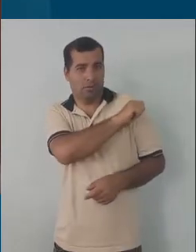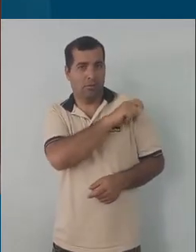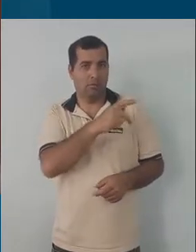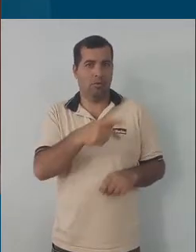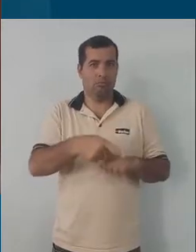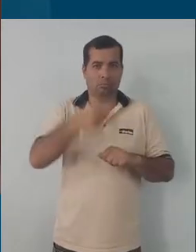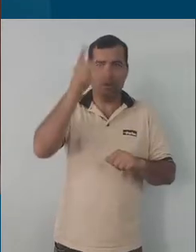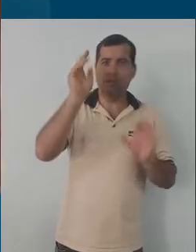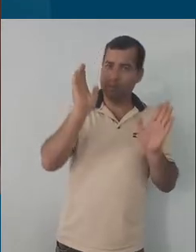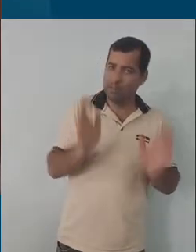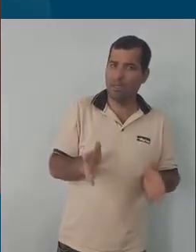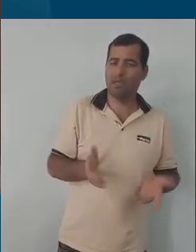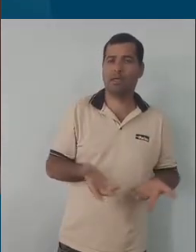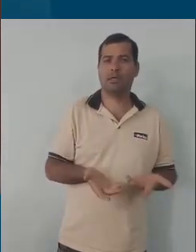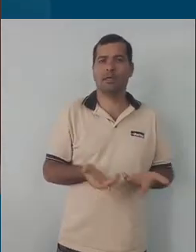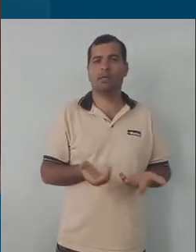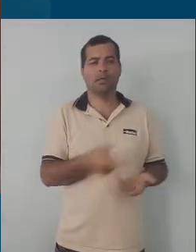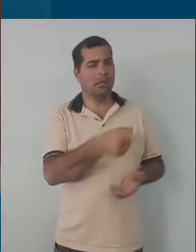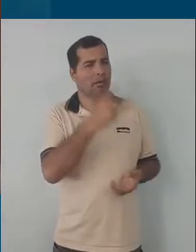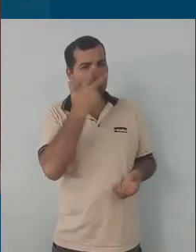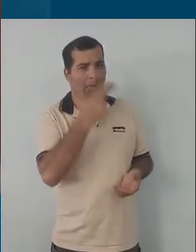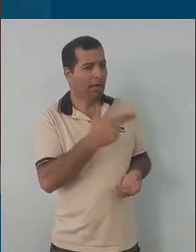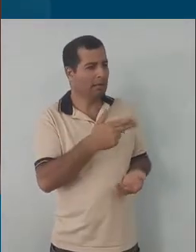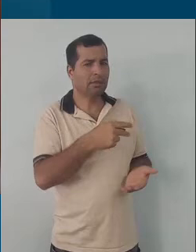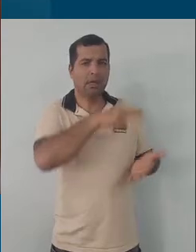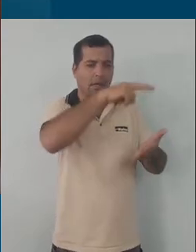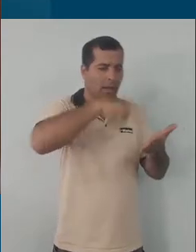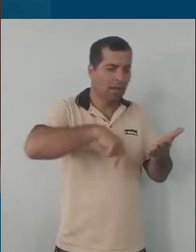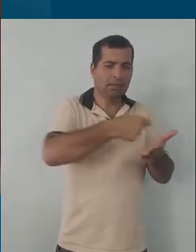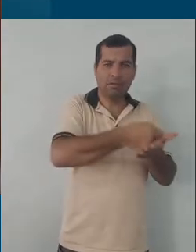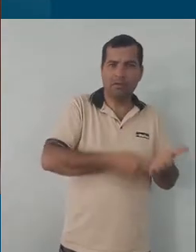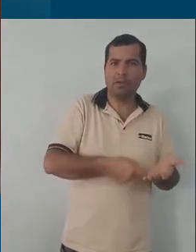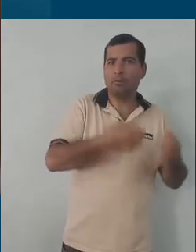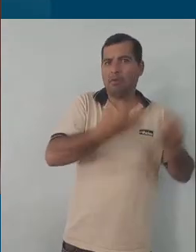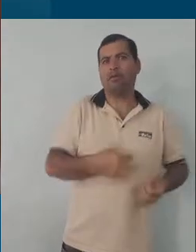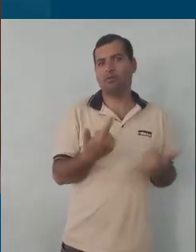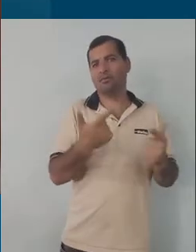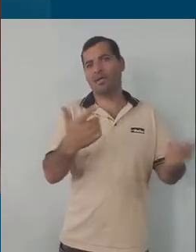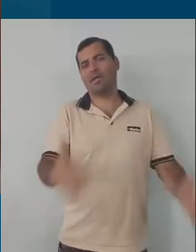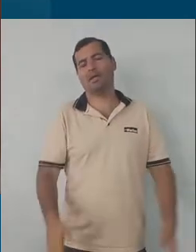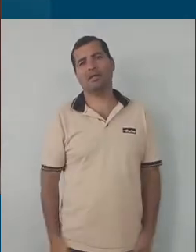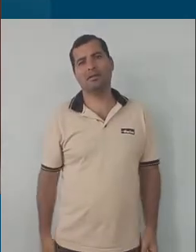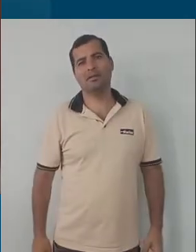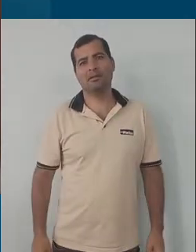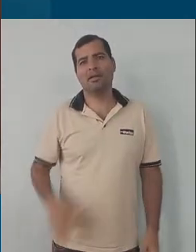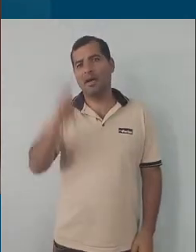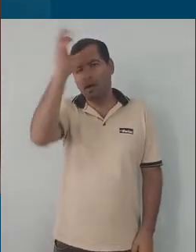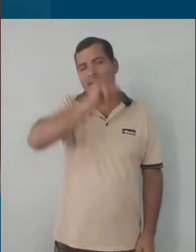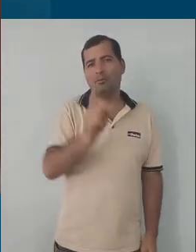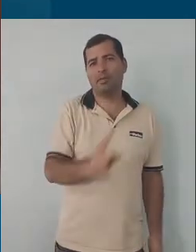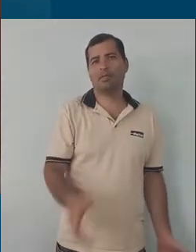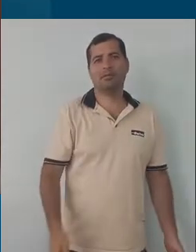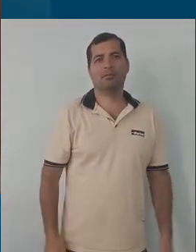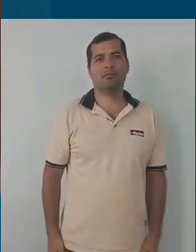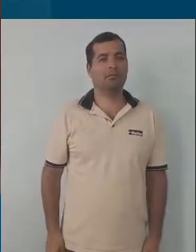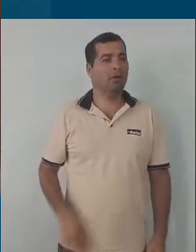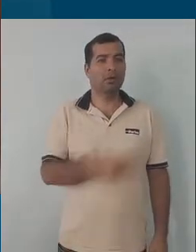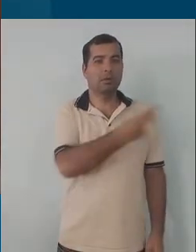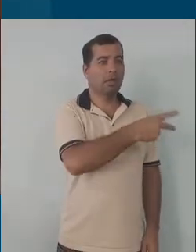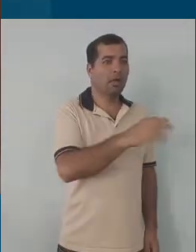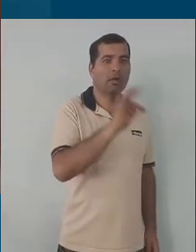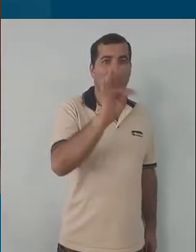eles, eles não aprenderam nem a ler e escrever direito na escola. Estão fazendo as teses de doutorado e eu